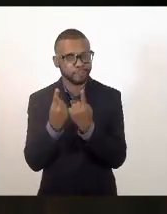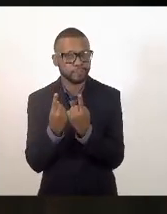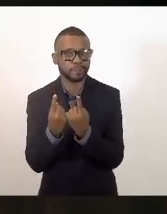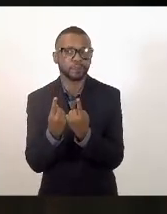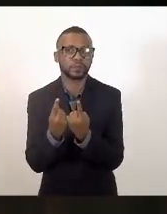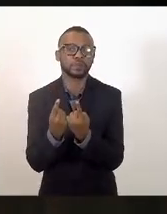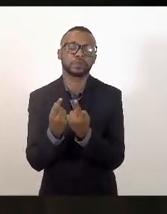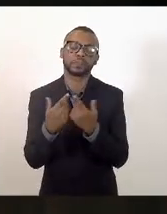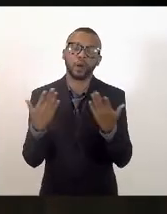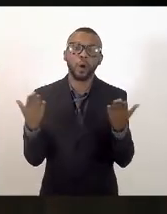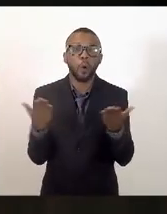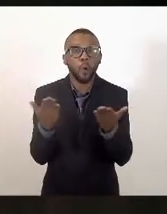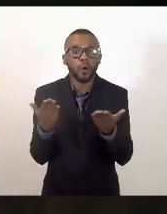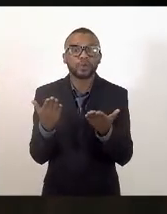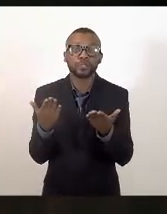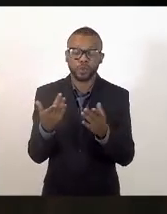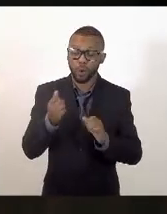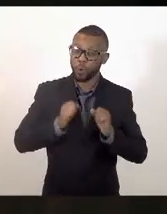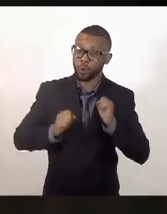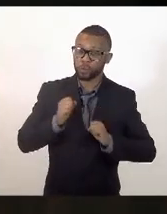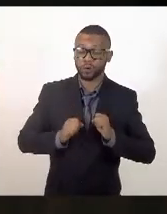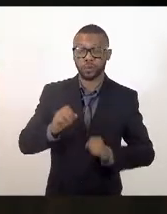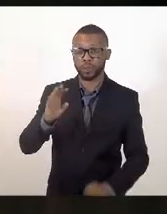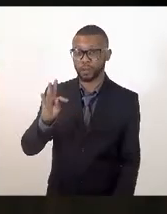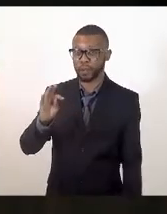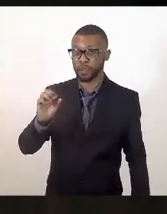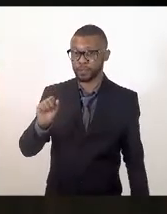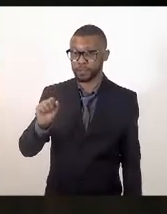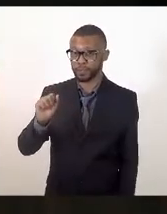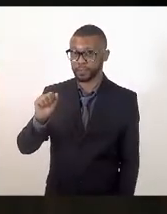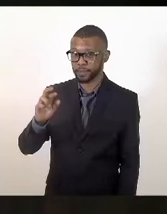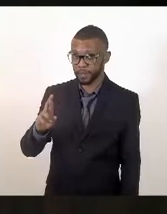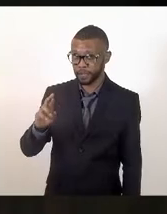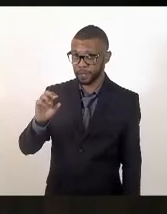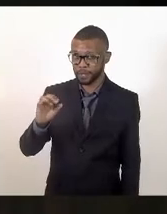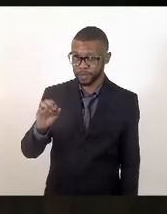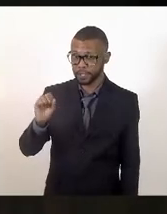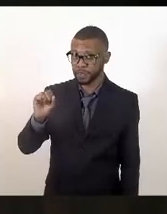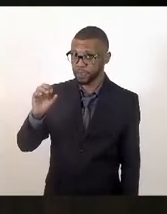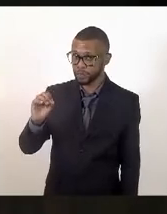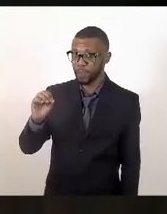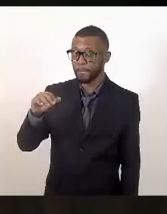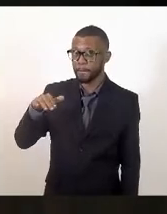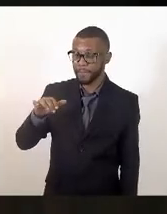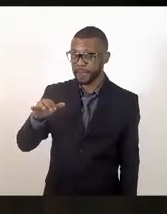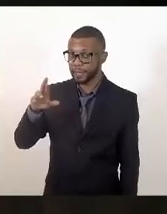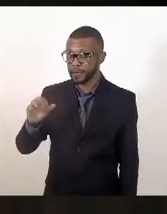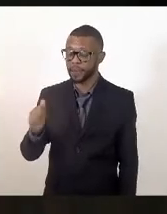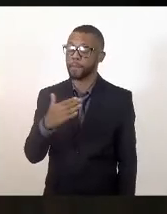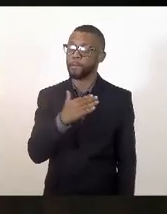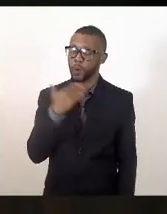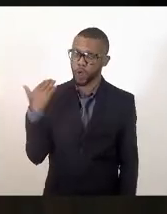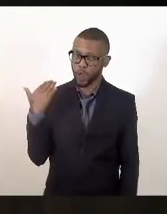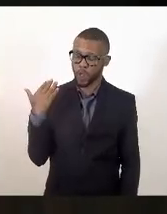hoje perdemos Tarcísio Meira. Hoje o Brasil amanheceu triste, porque também perdemos